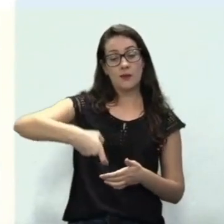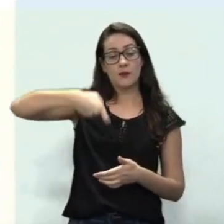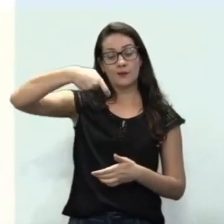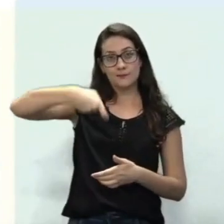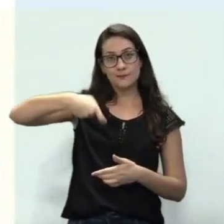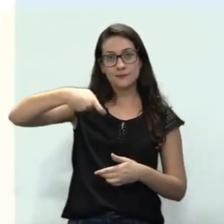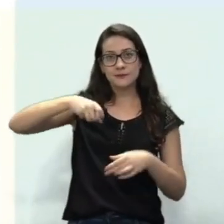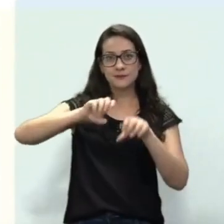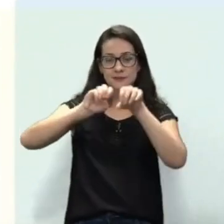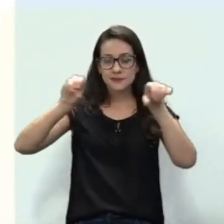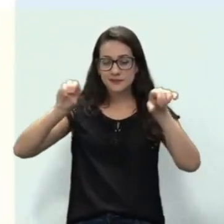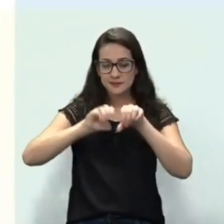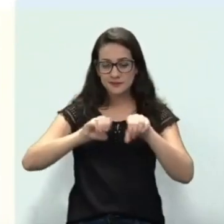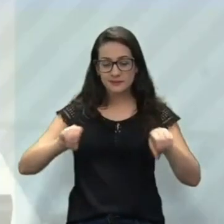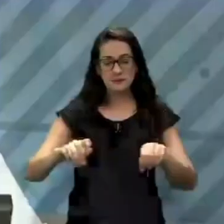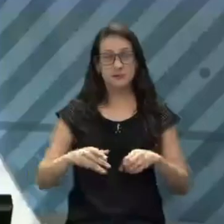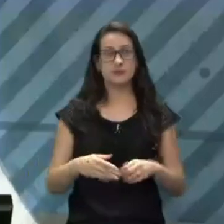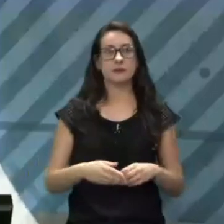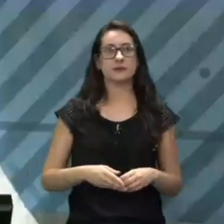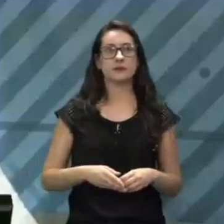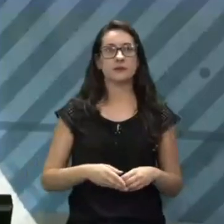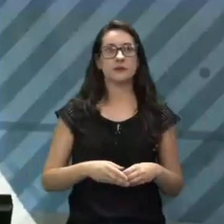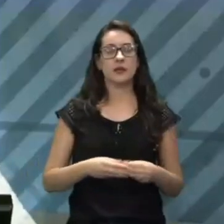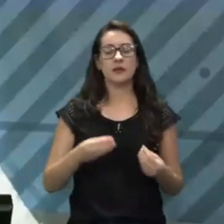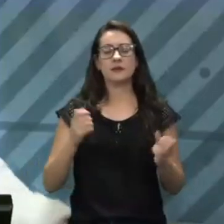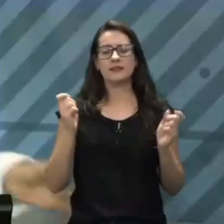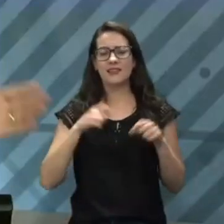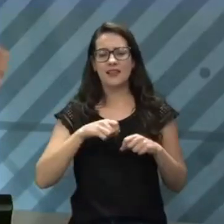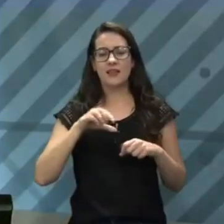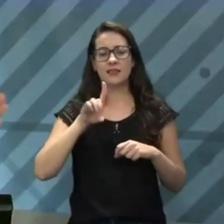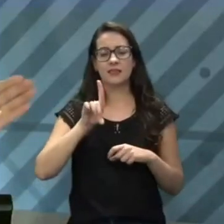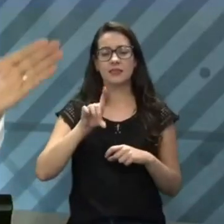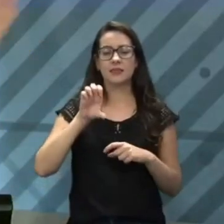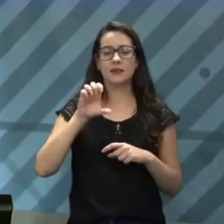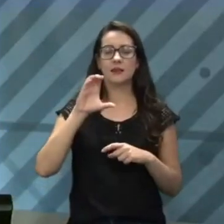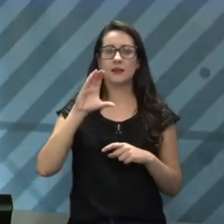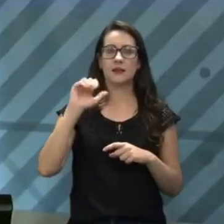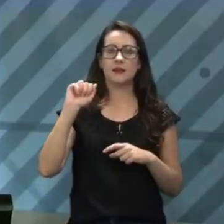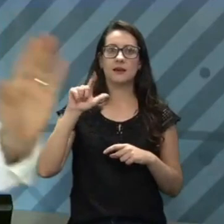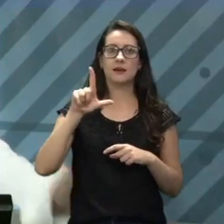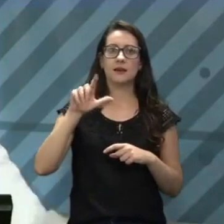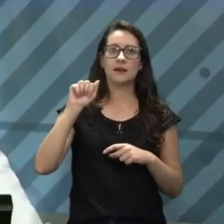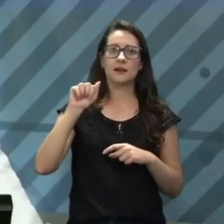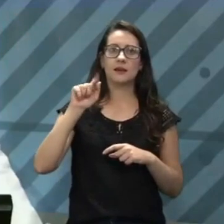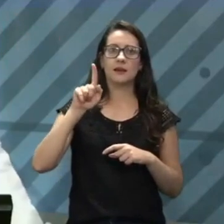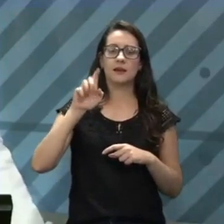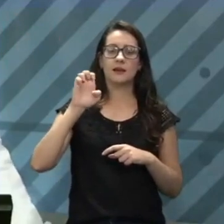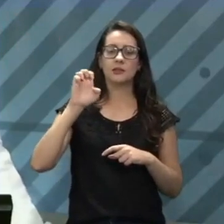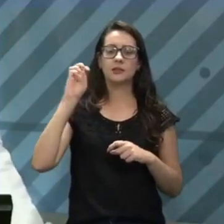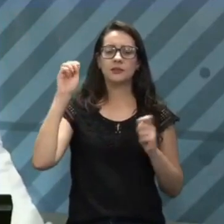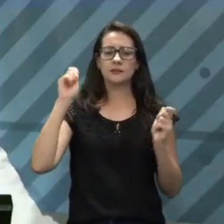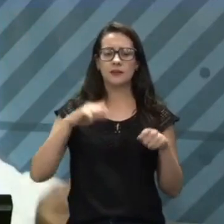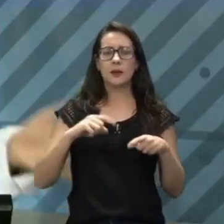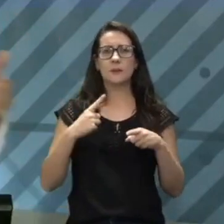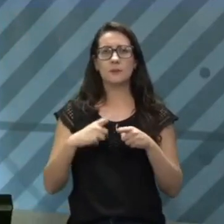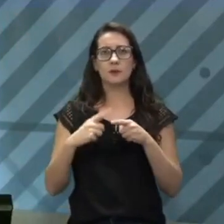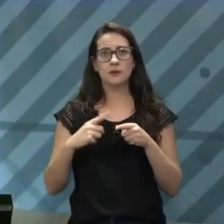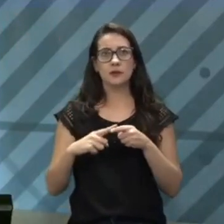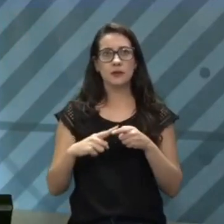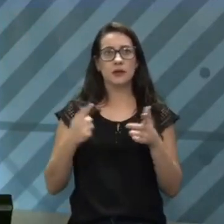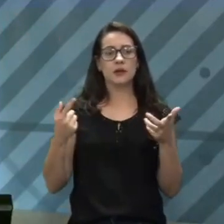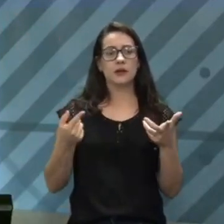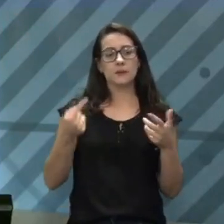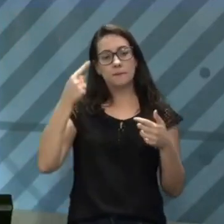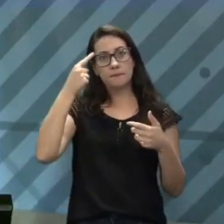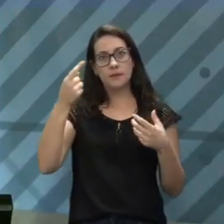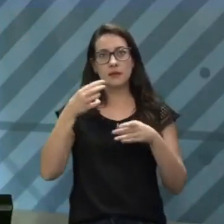gente tem que considerar, por que a gente pode fazer a decalagem? Porque a gente considera o modelo de cálculo 1, onde nós temos